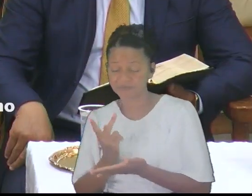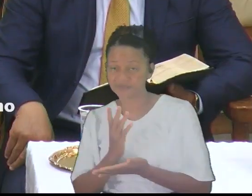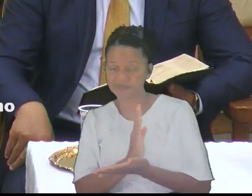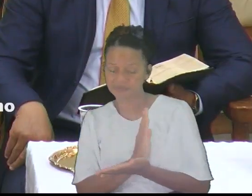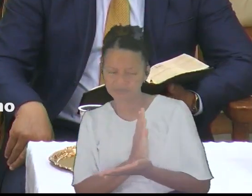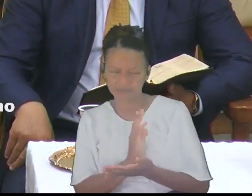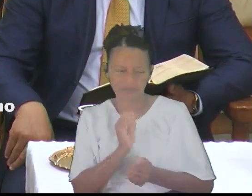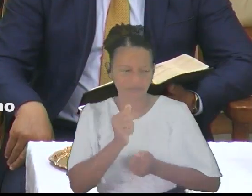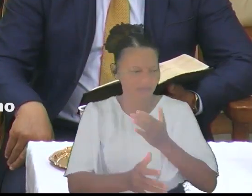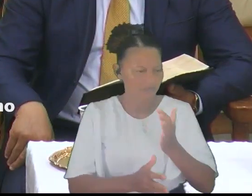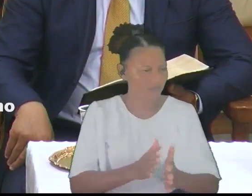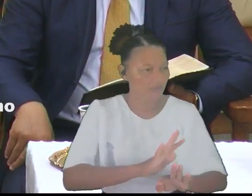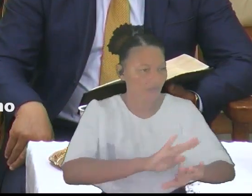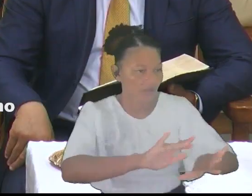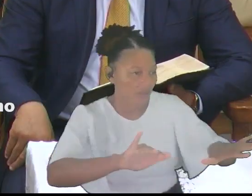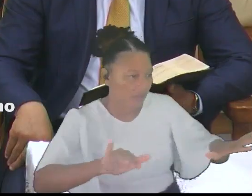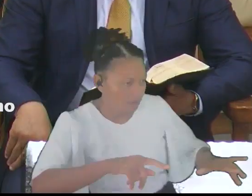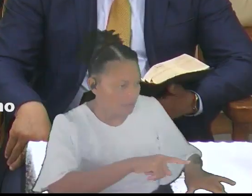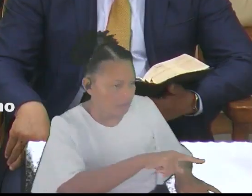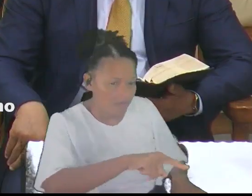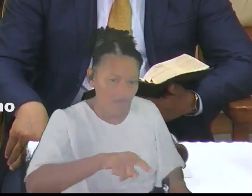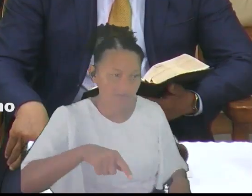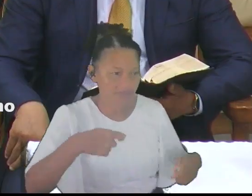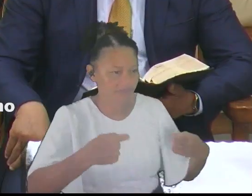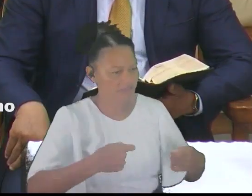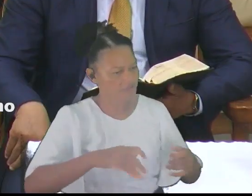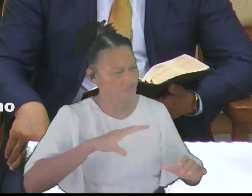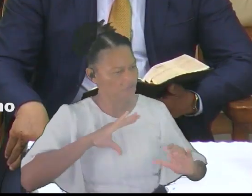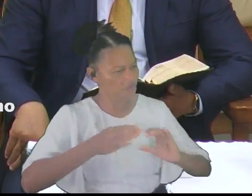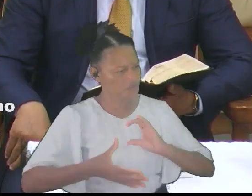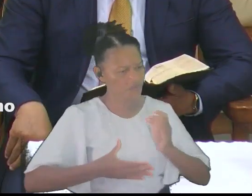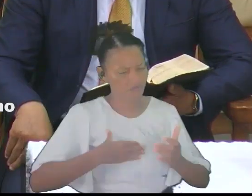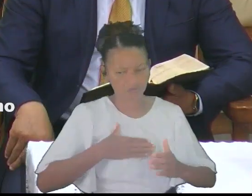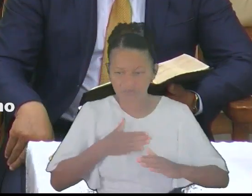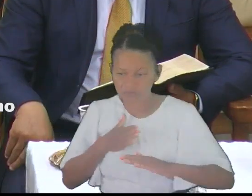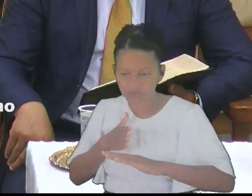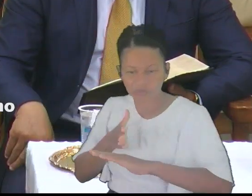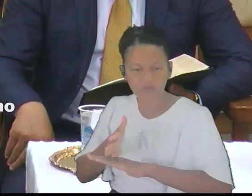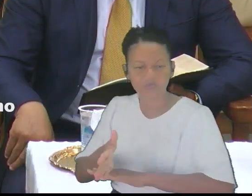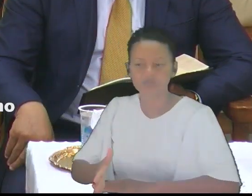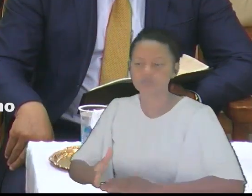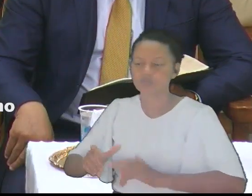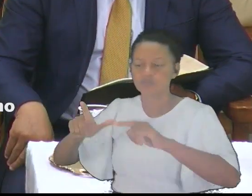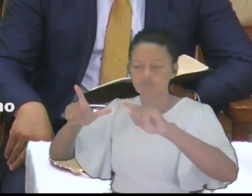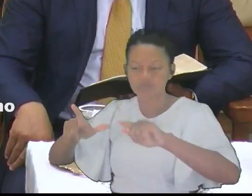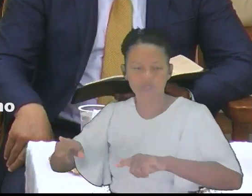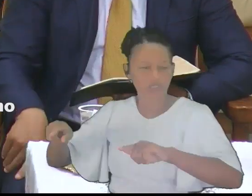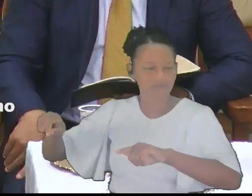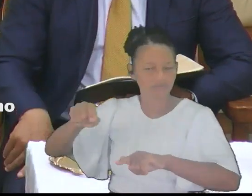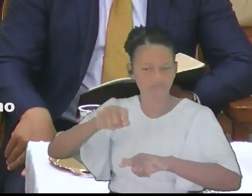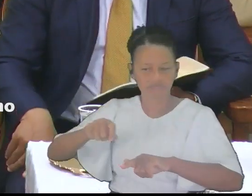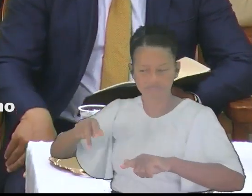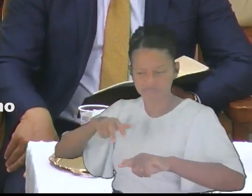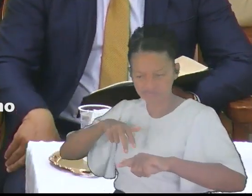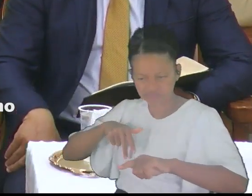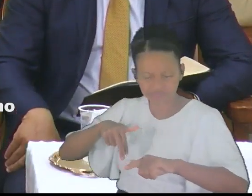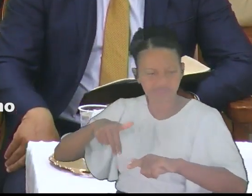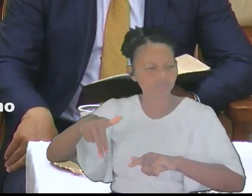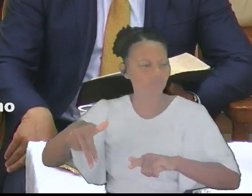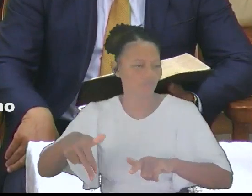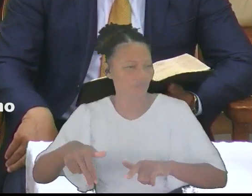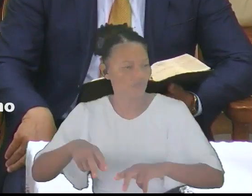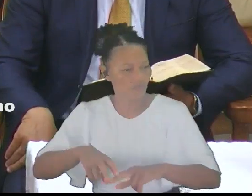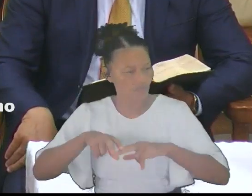irmãos, ousadia para entrar no santuário pelo sangue de